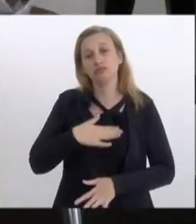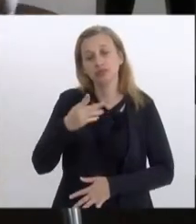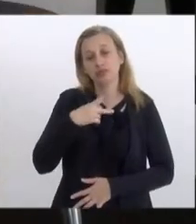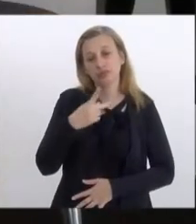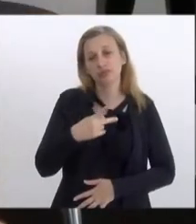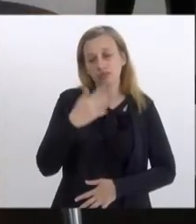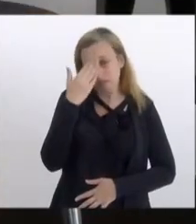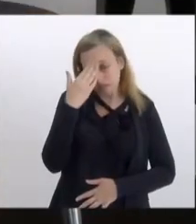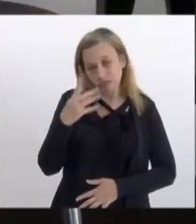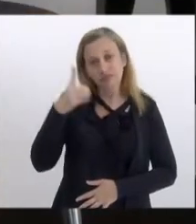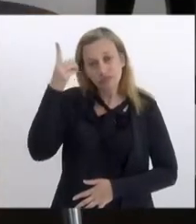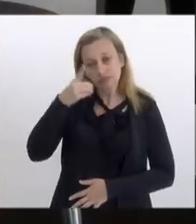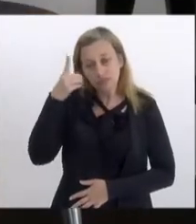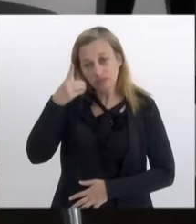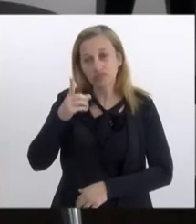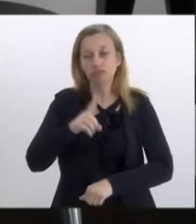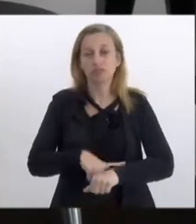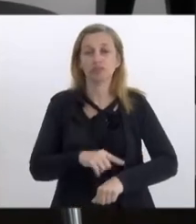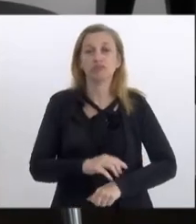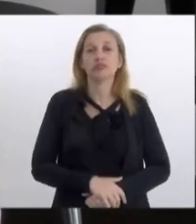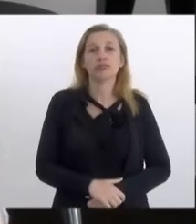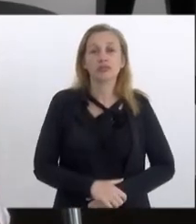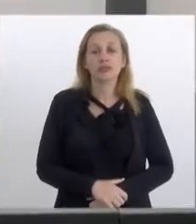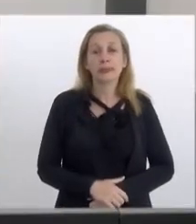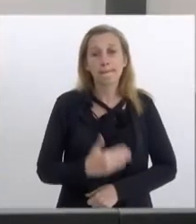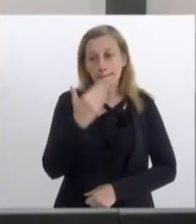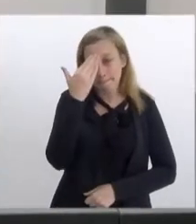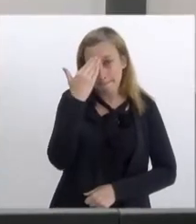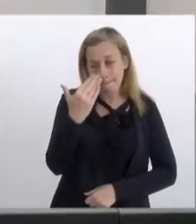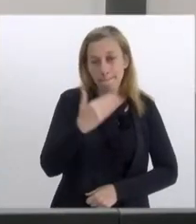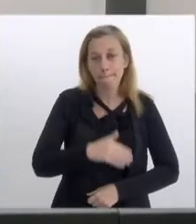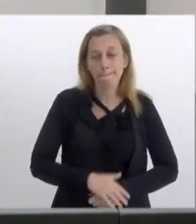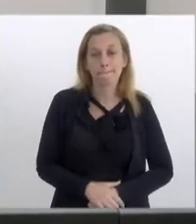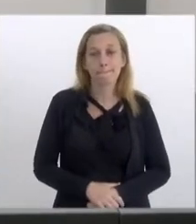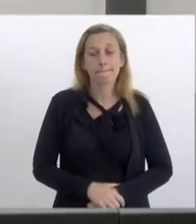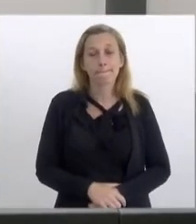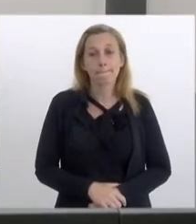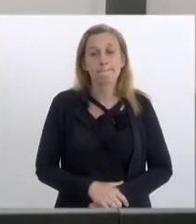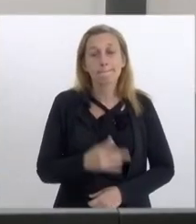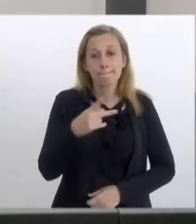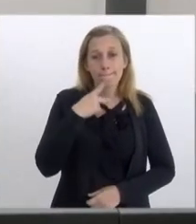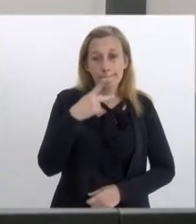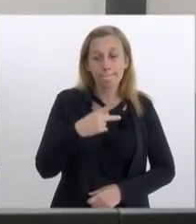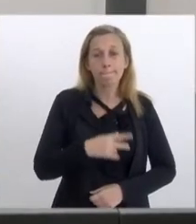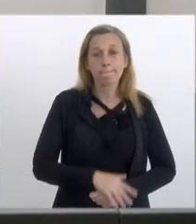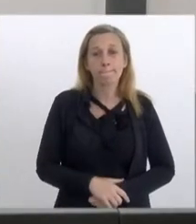agradeço o deputado por esse momento. Eu que agradeço pela fala.